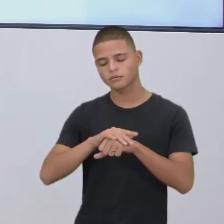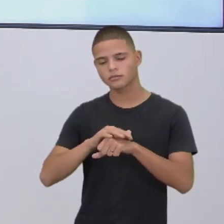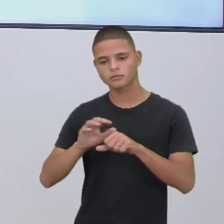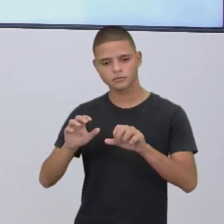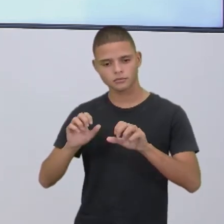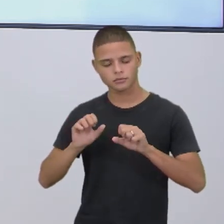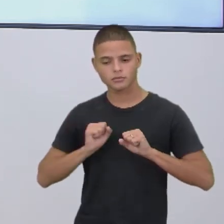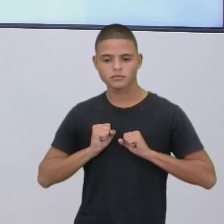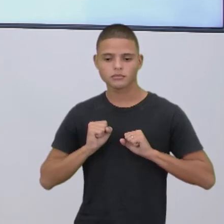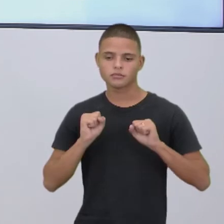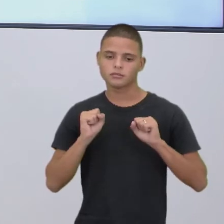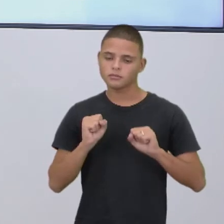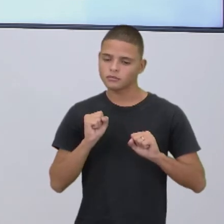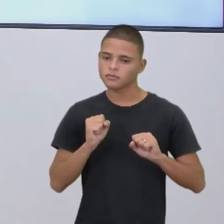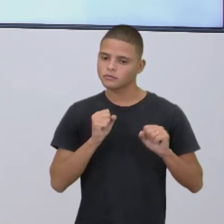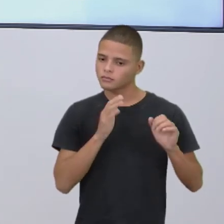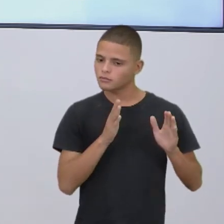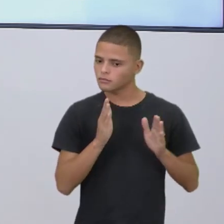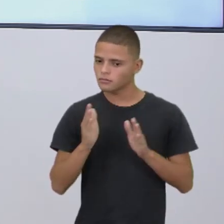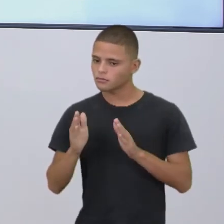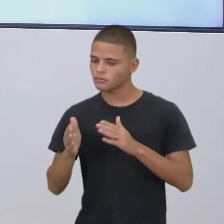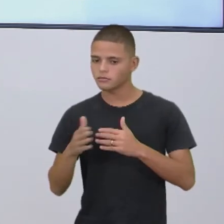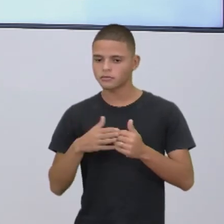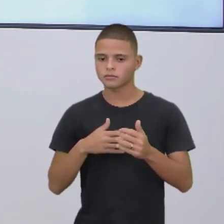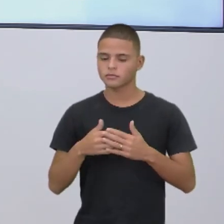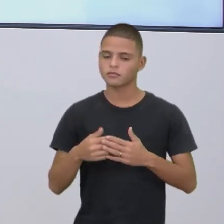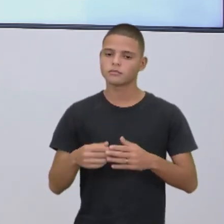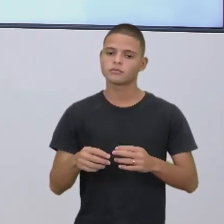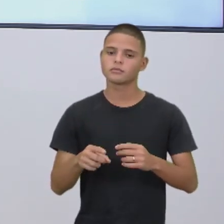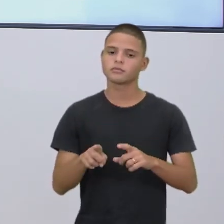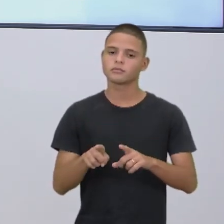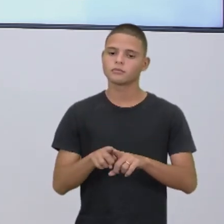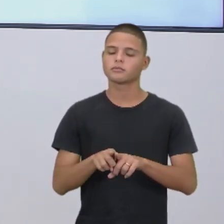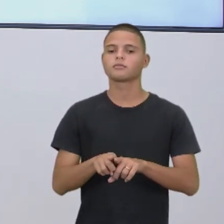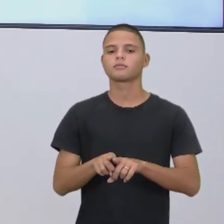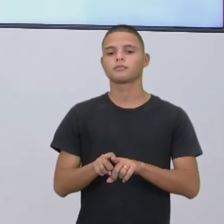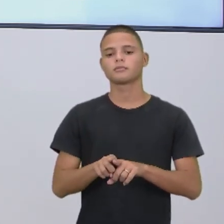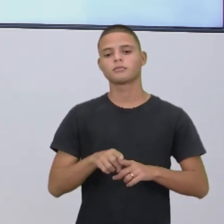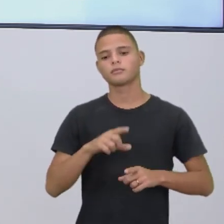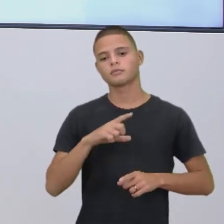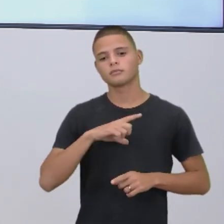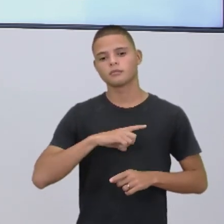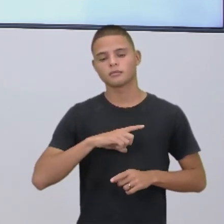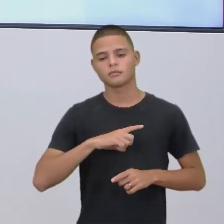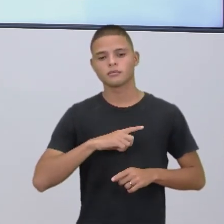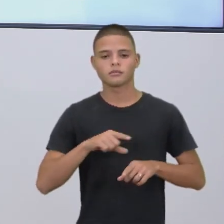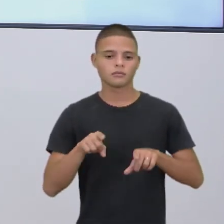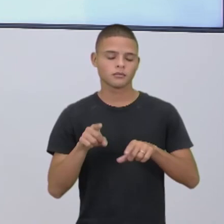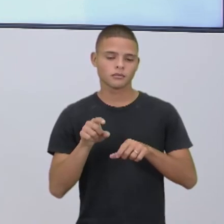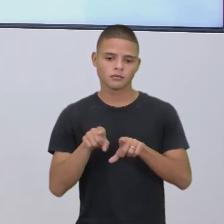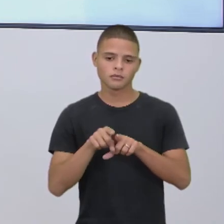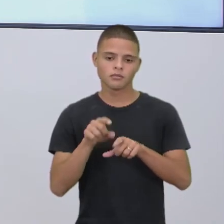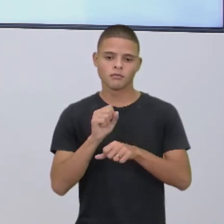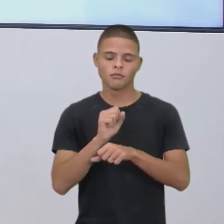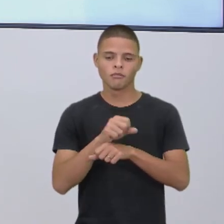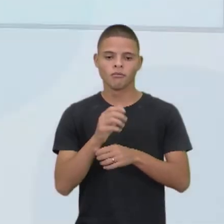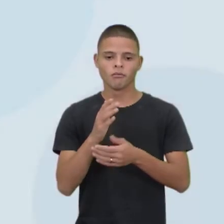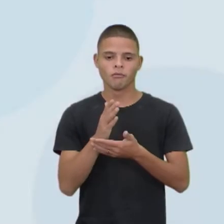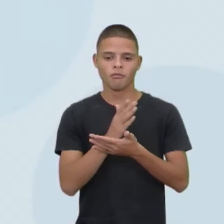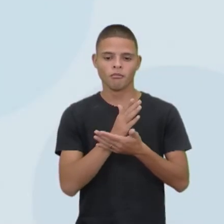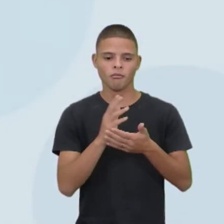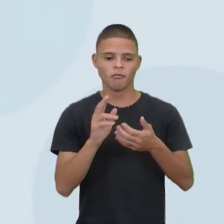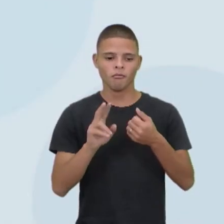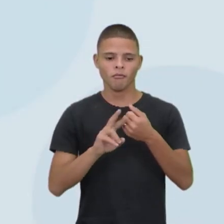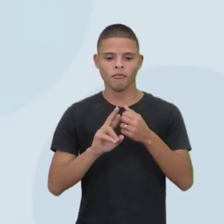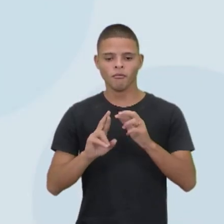Perceba que a ordem não importa também. E ainda, né, por incrível que pareça, temos os famosos, né, advérbios opostos, né?